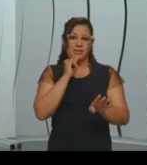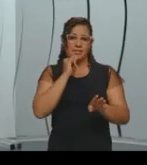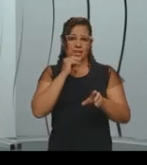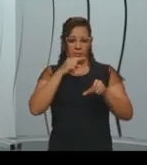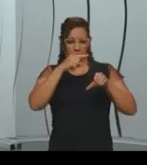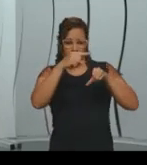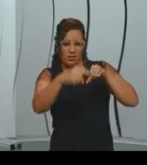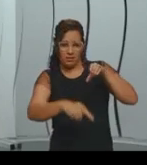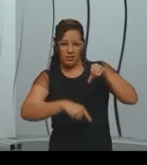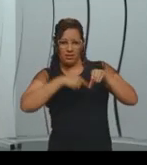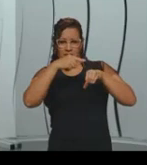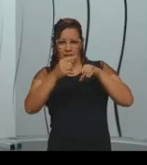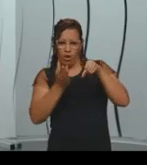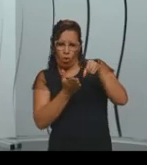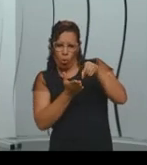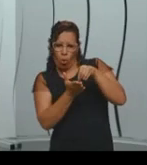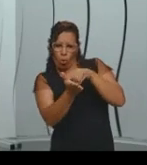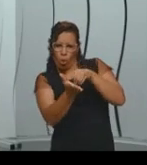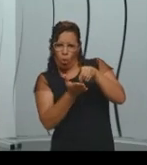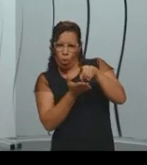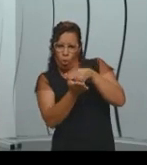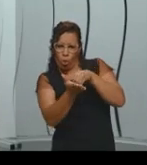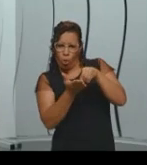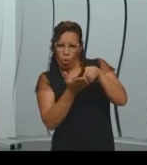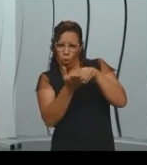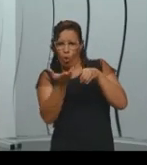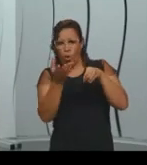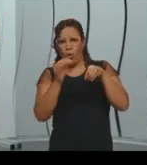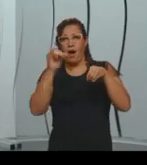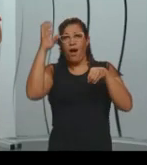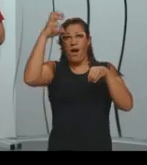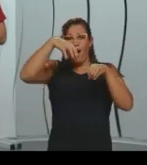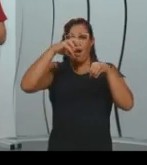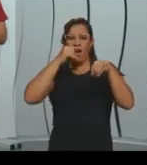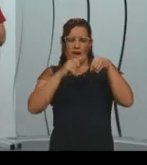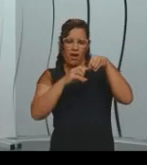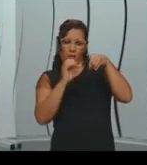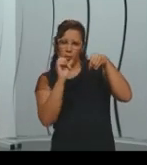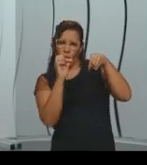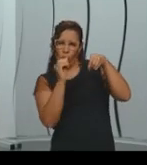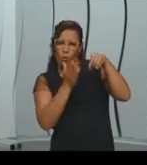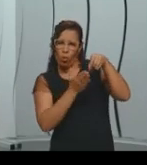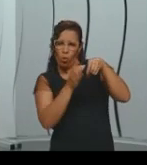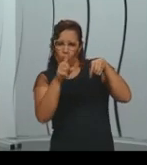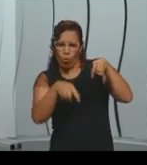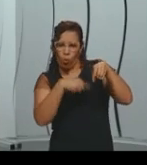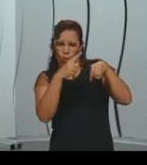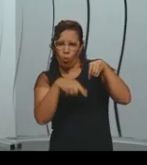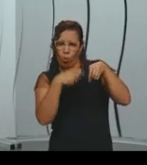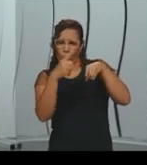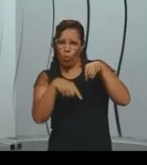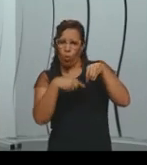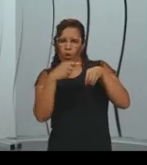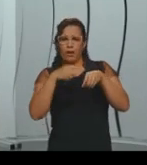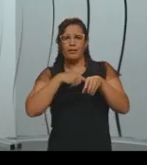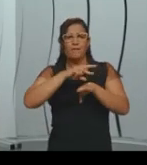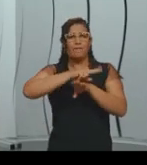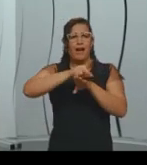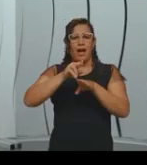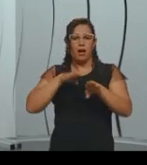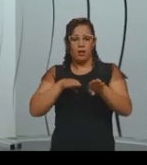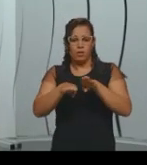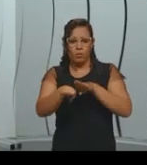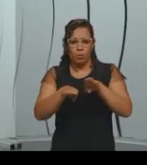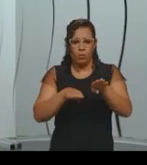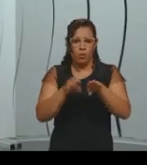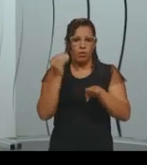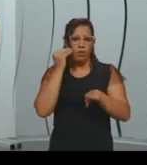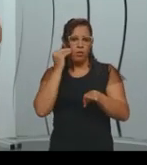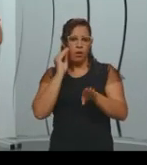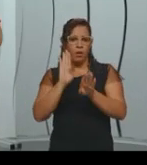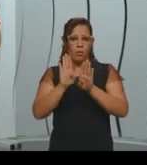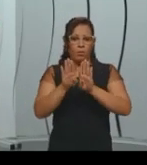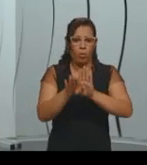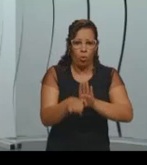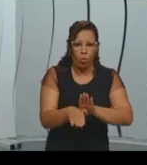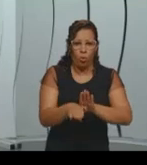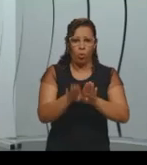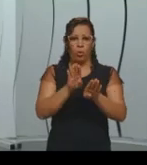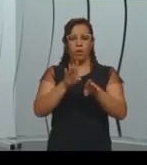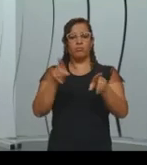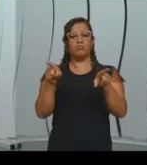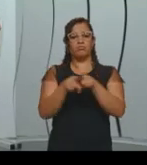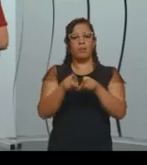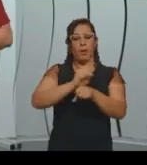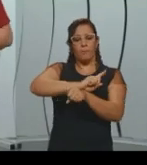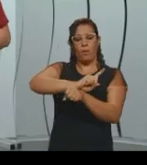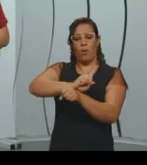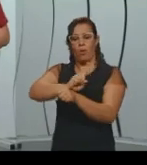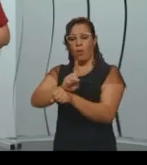lisos ou pneus carecas, pista seca, pista molhada. Então eu tenho aí inúmeras situações que eu posso exemplificar